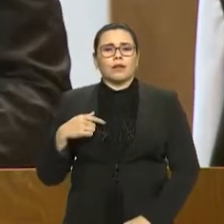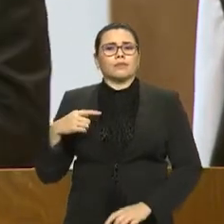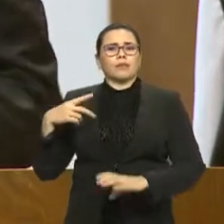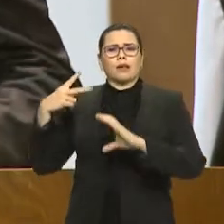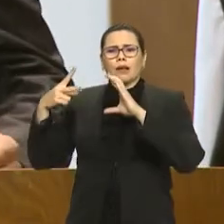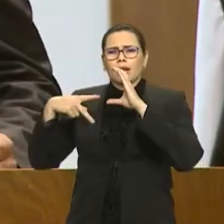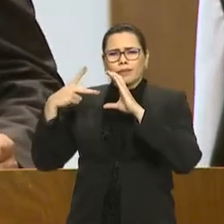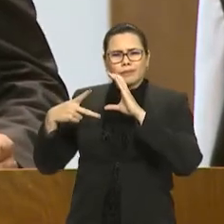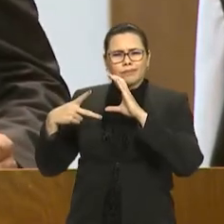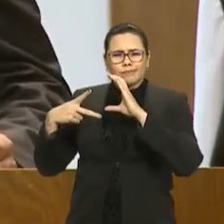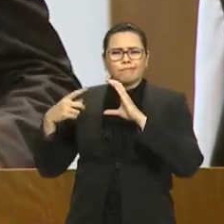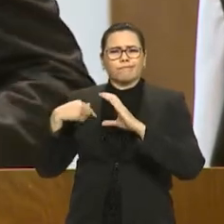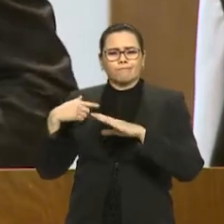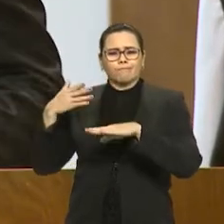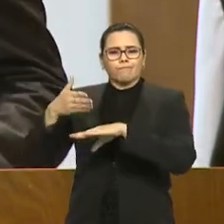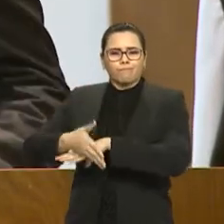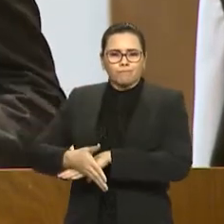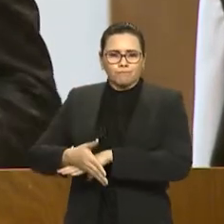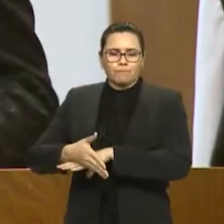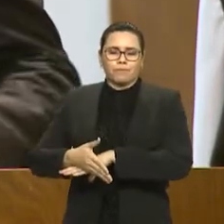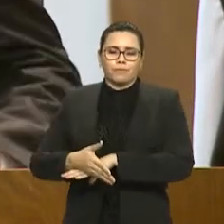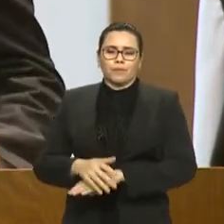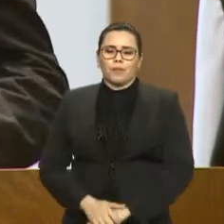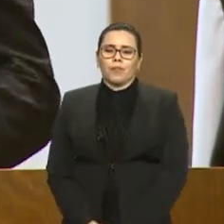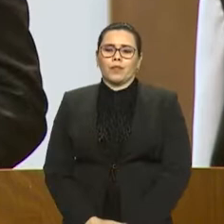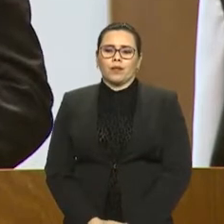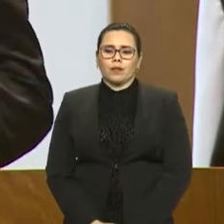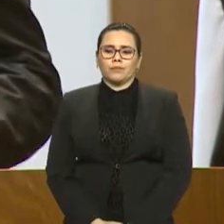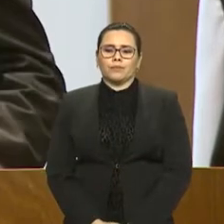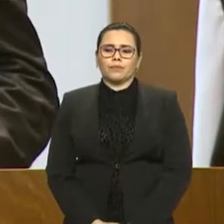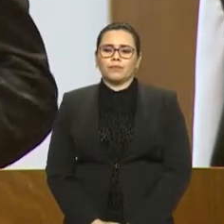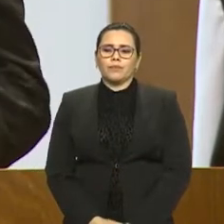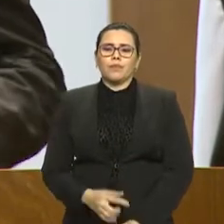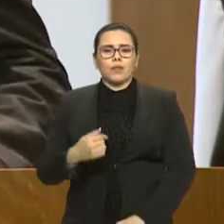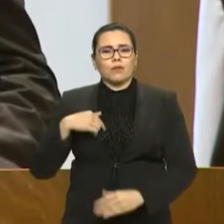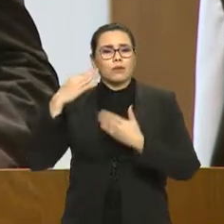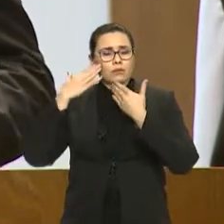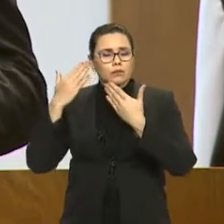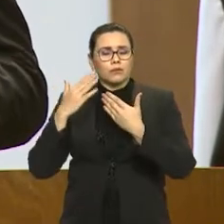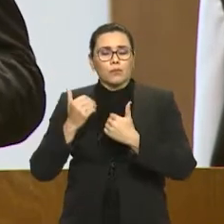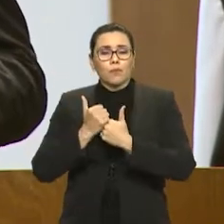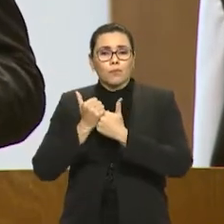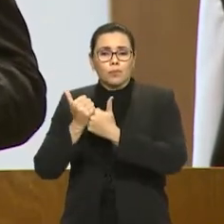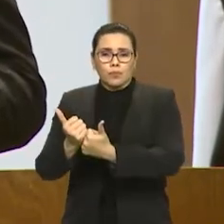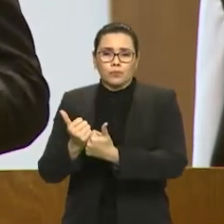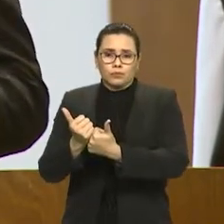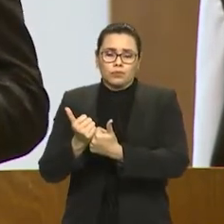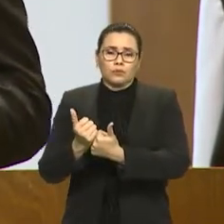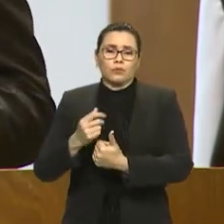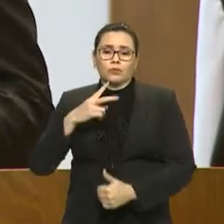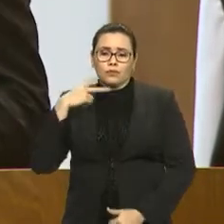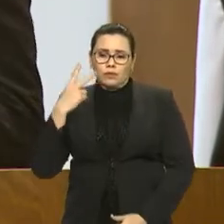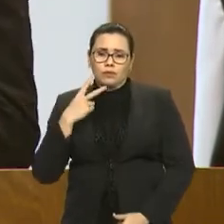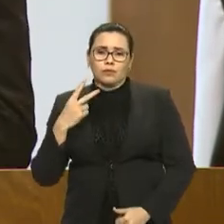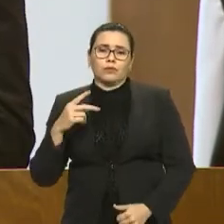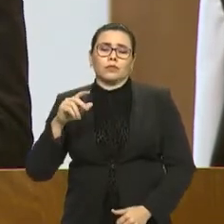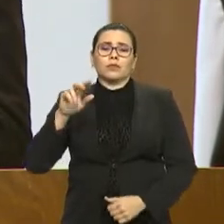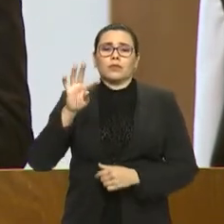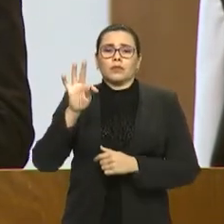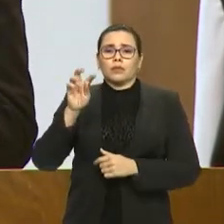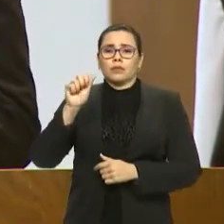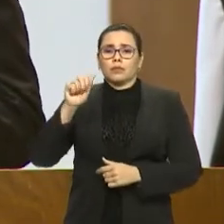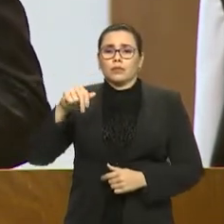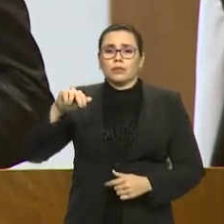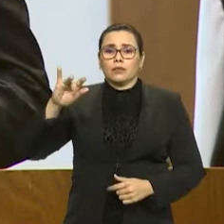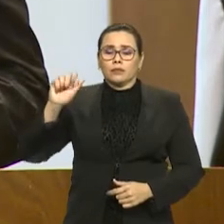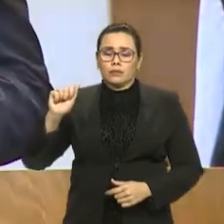Itinga. Quero fazer registro do apoio e da atenção dos vereadores, das vereadoras, vereadora Tânia,